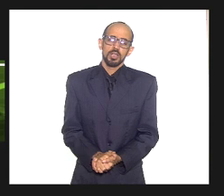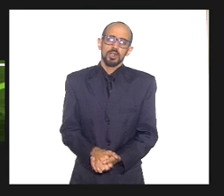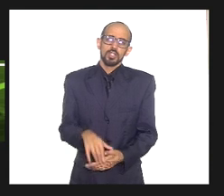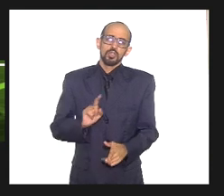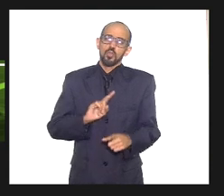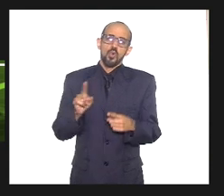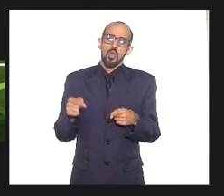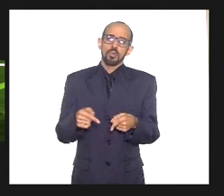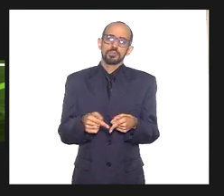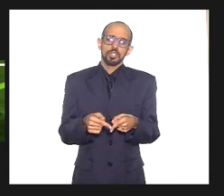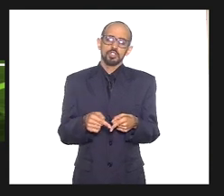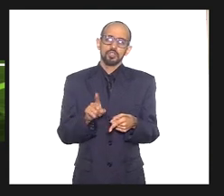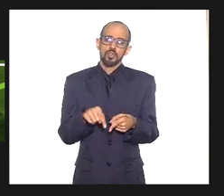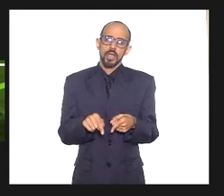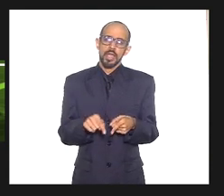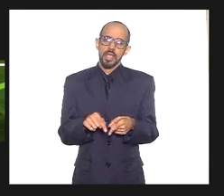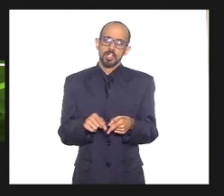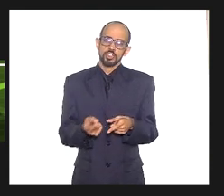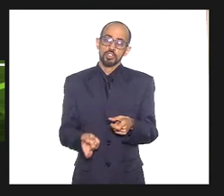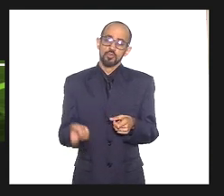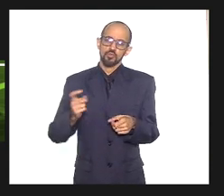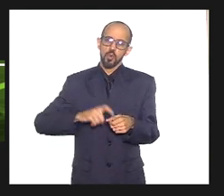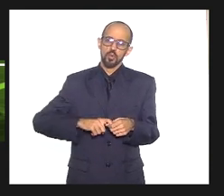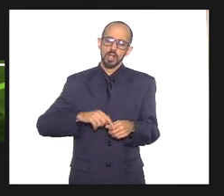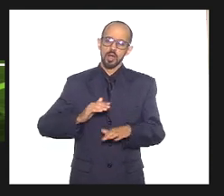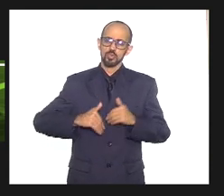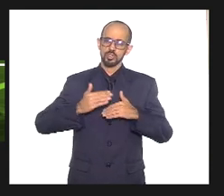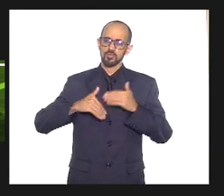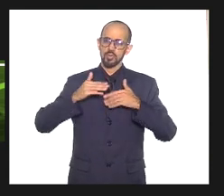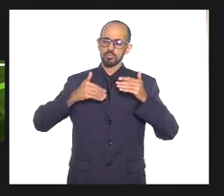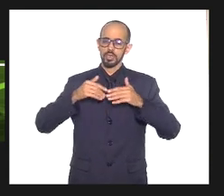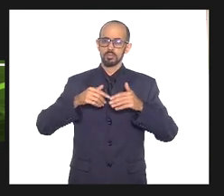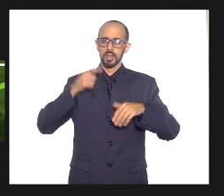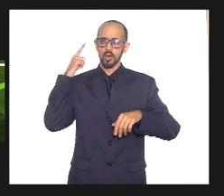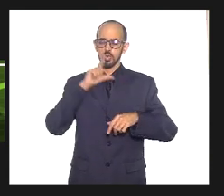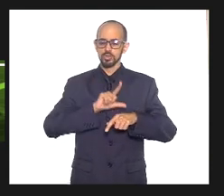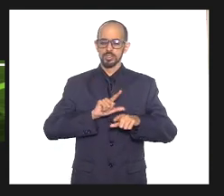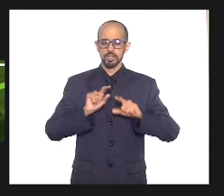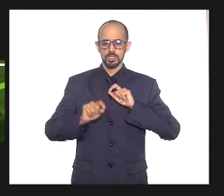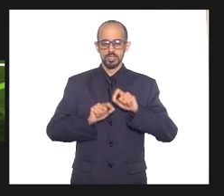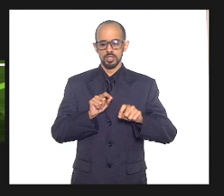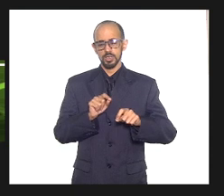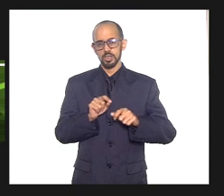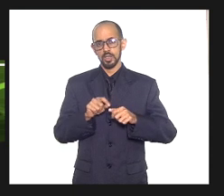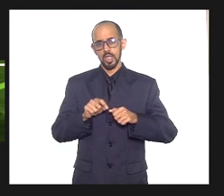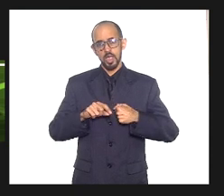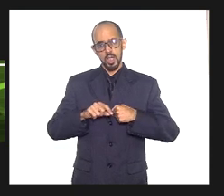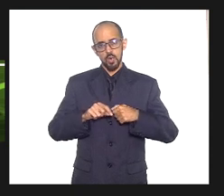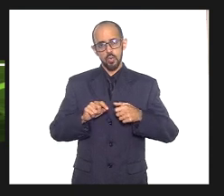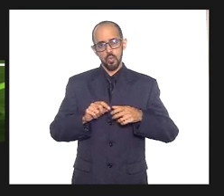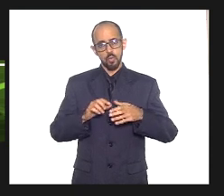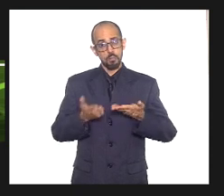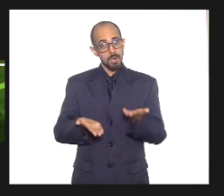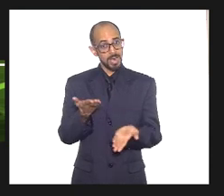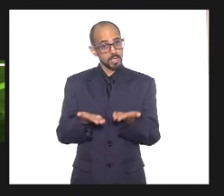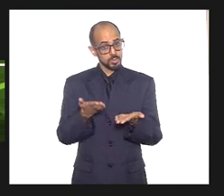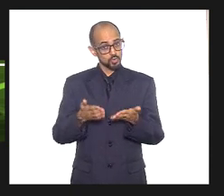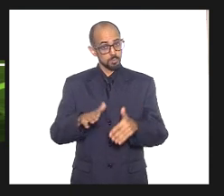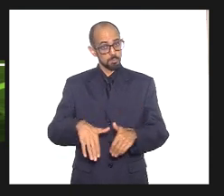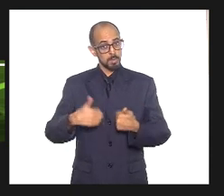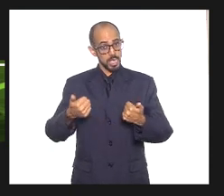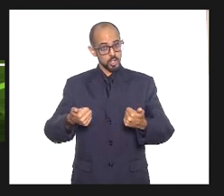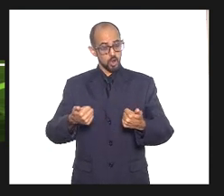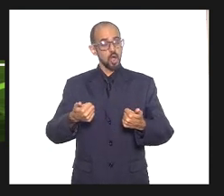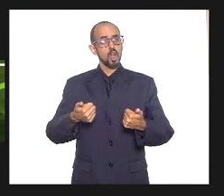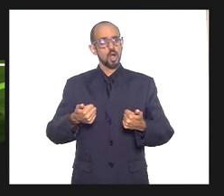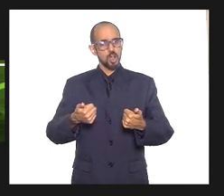é da retomada do desenvolvimento para que nós possamos ter resultados fiscais melhores do que